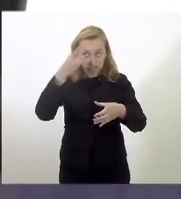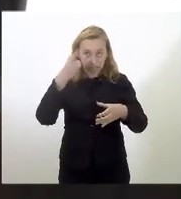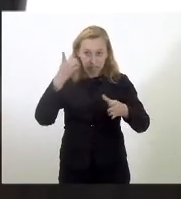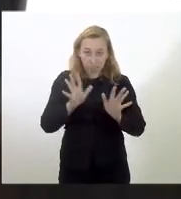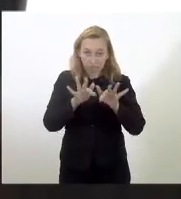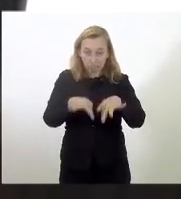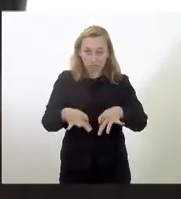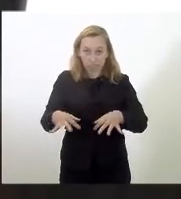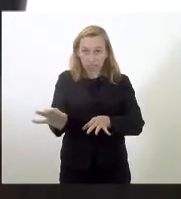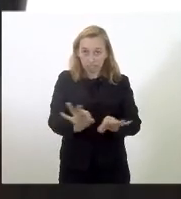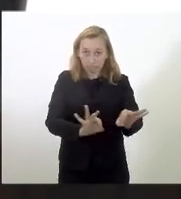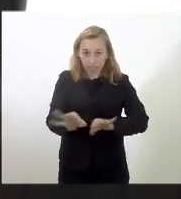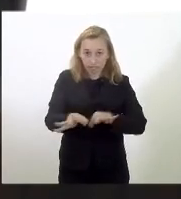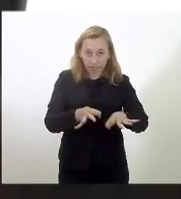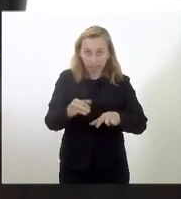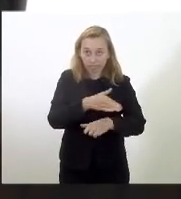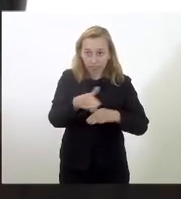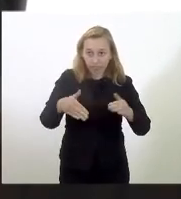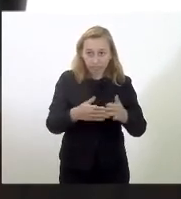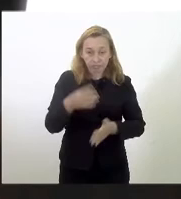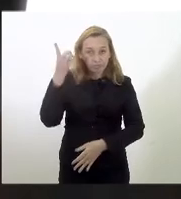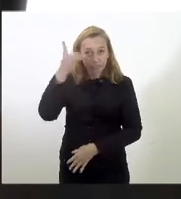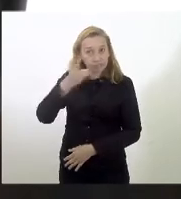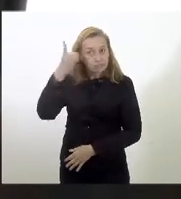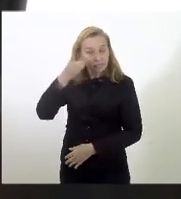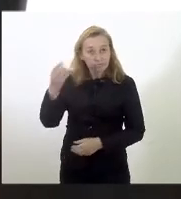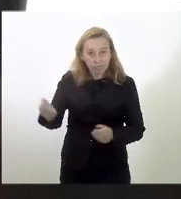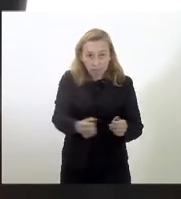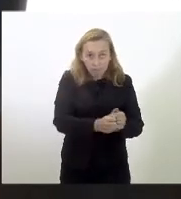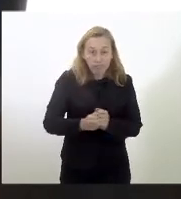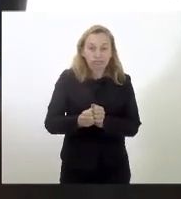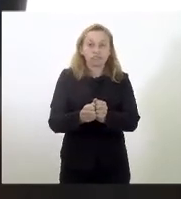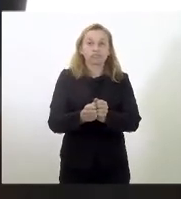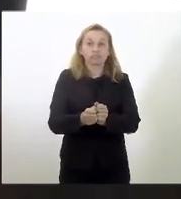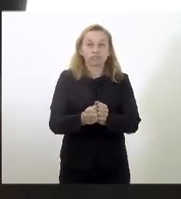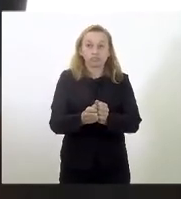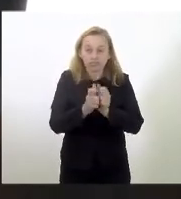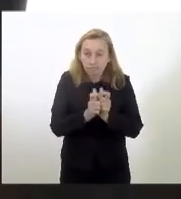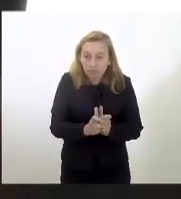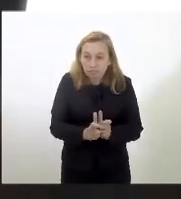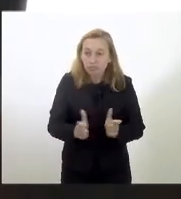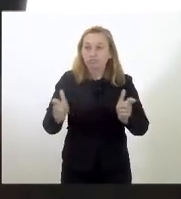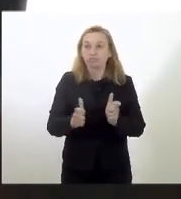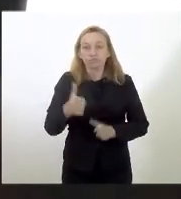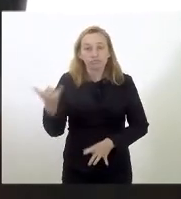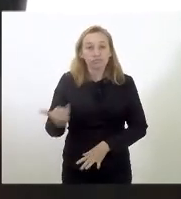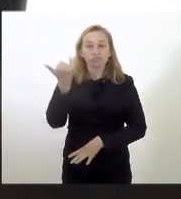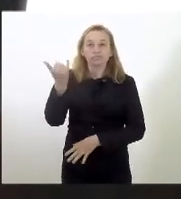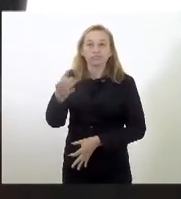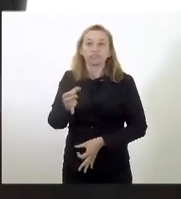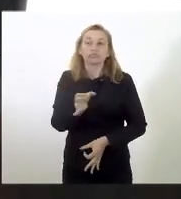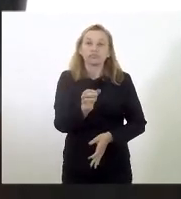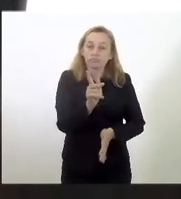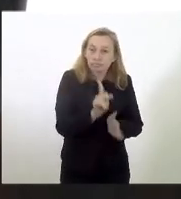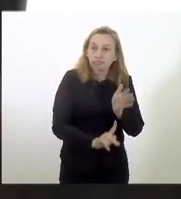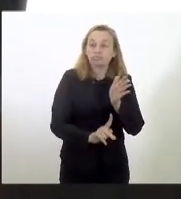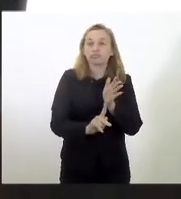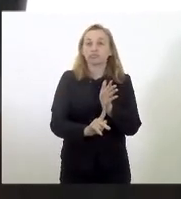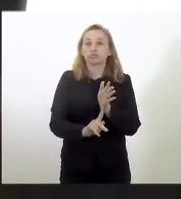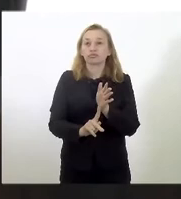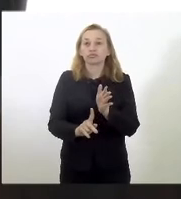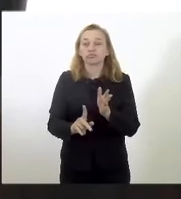conclusão desse projeto e todos os parlamentares que estiveram envolvidos nesse grandioso e importante projeto para o Parlamento